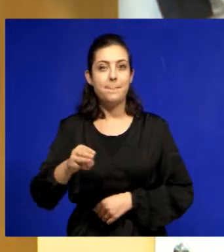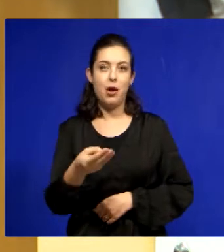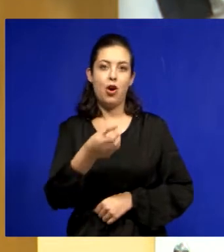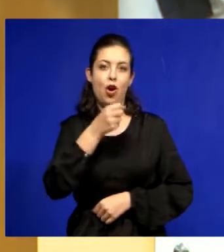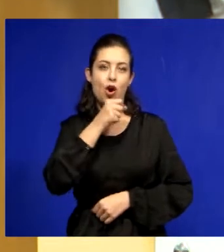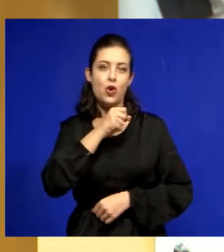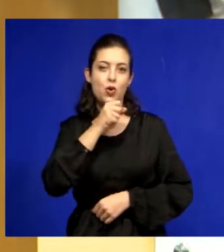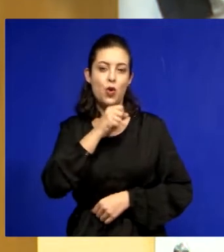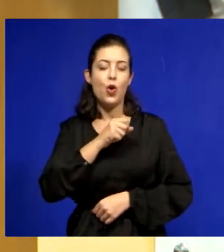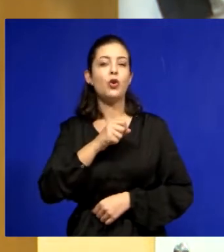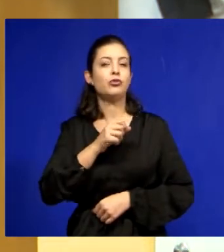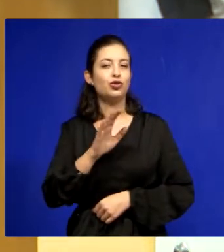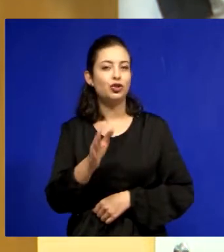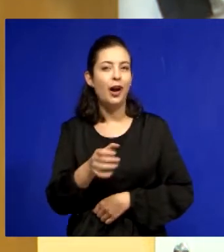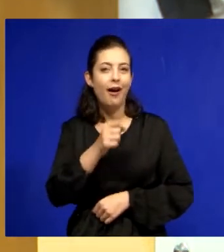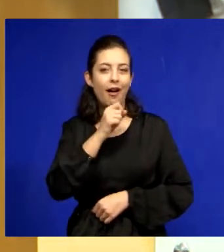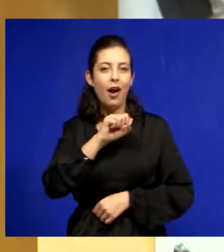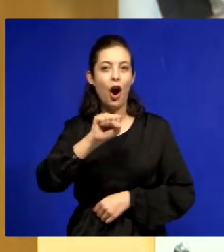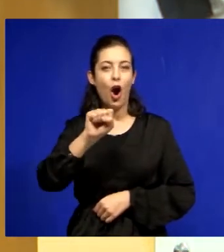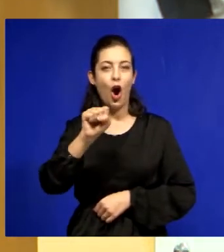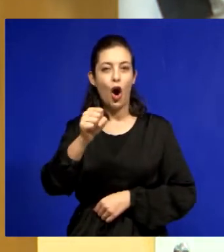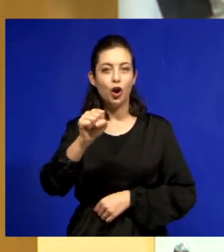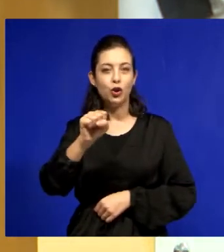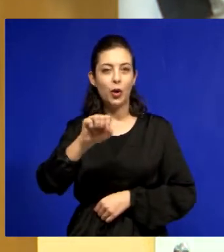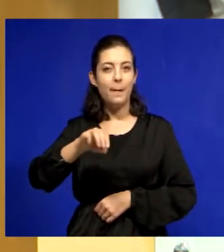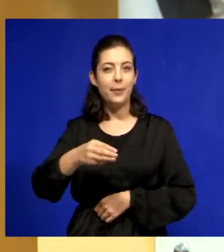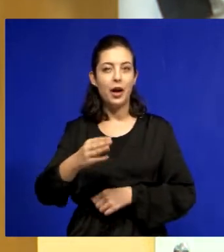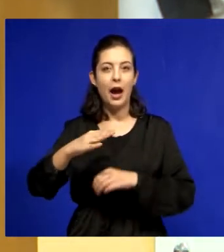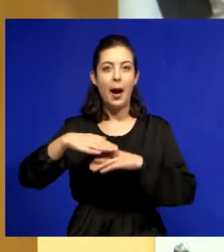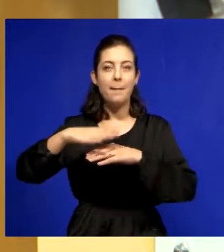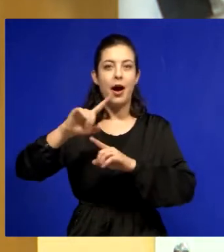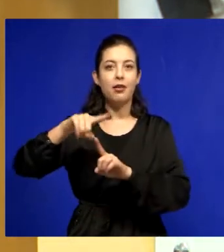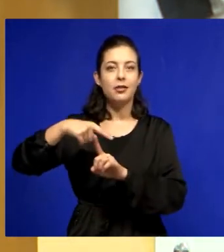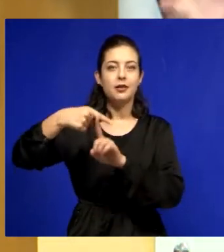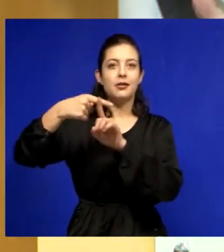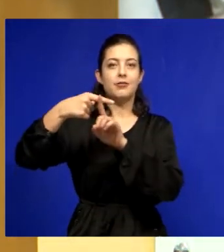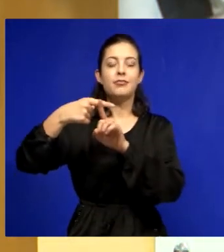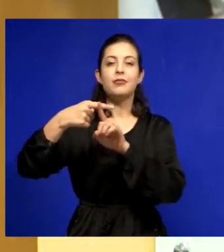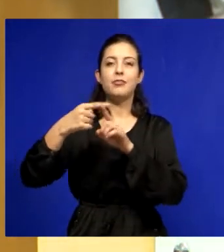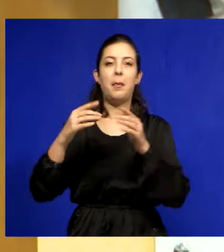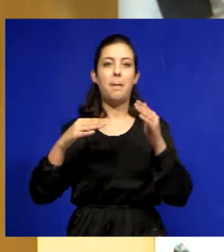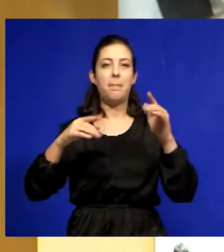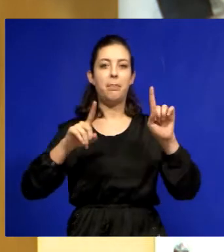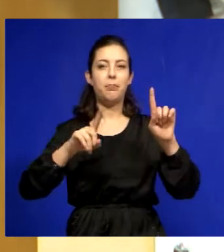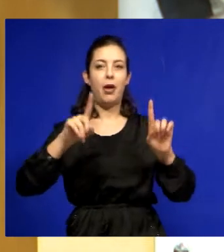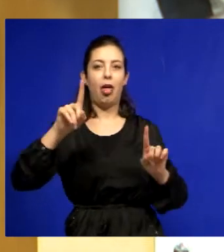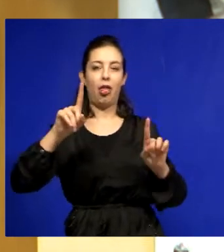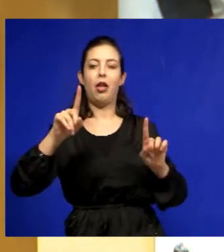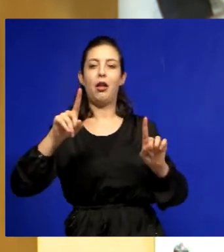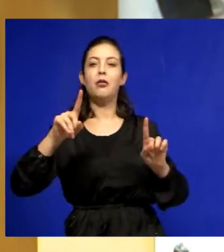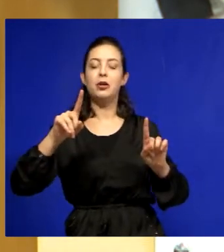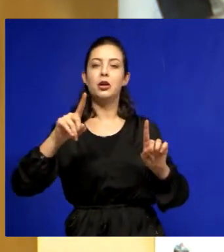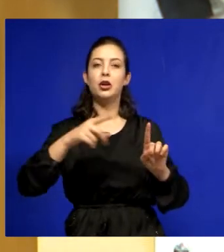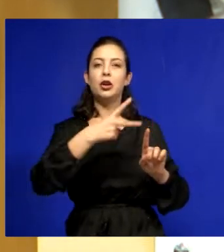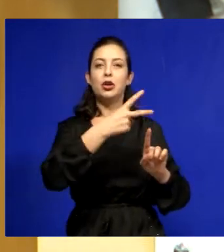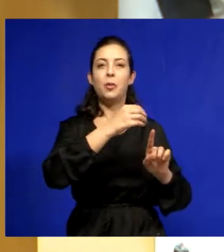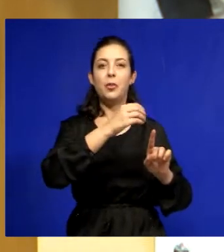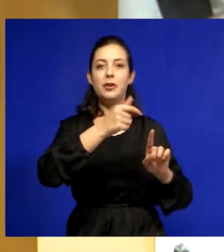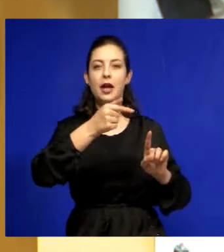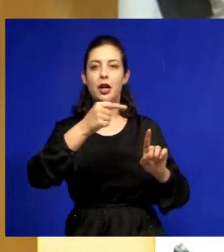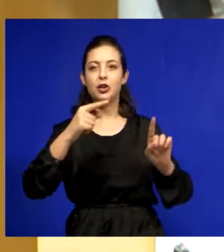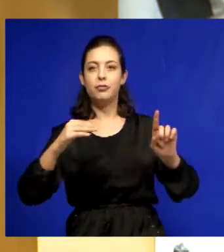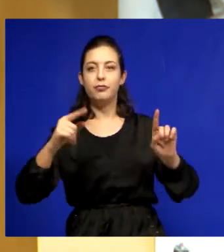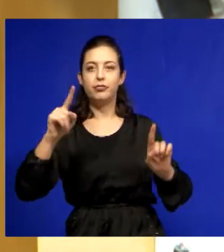de idosos ou seja são 8 milhões a mais de doses em 2007 e 2017